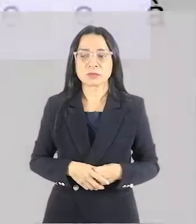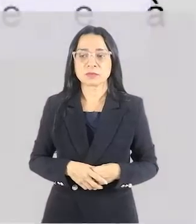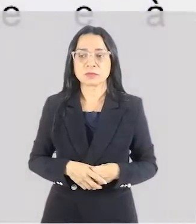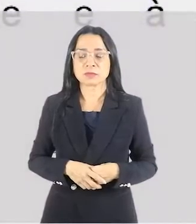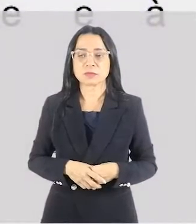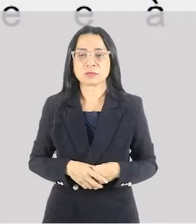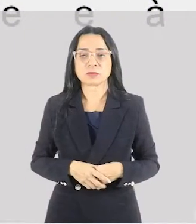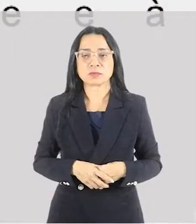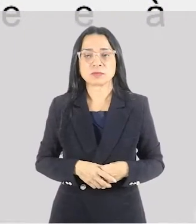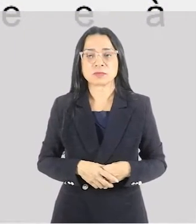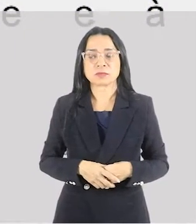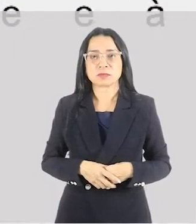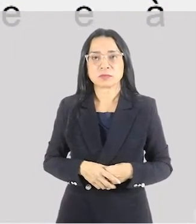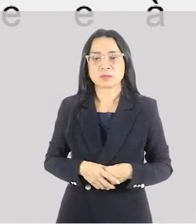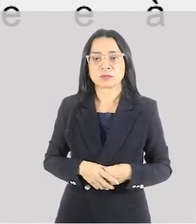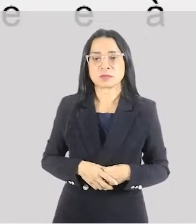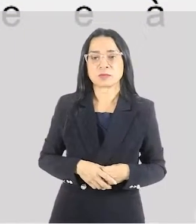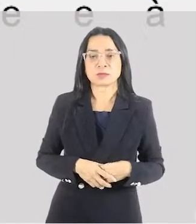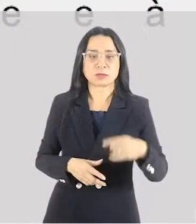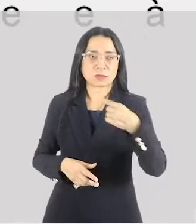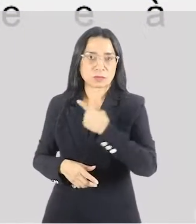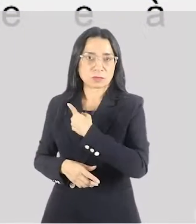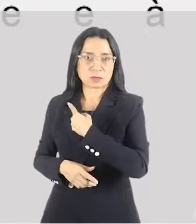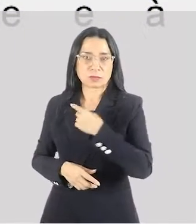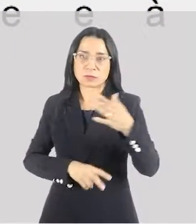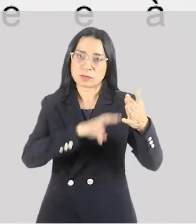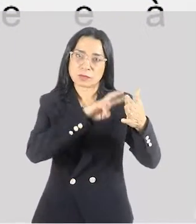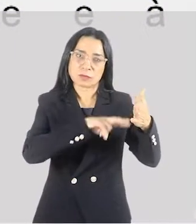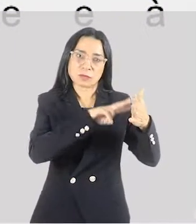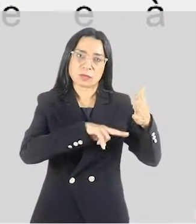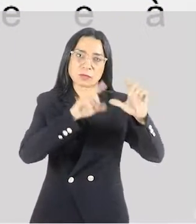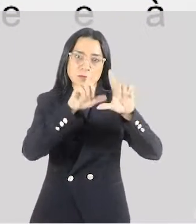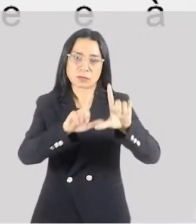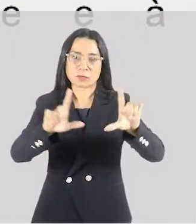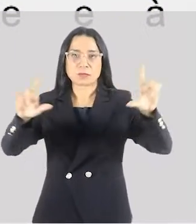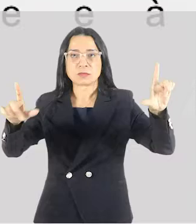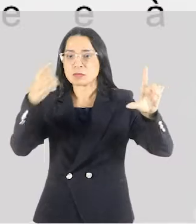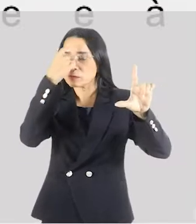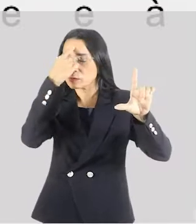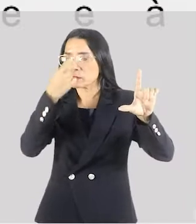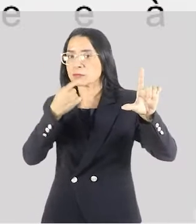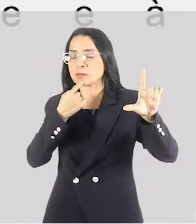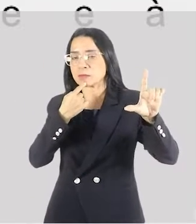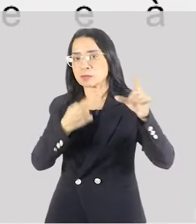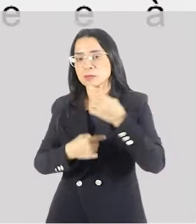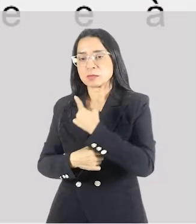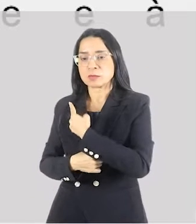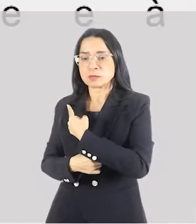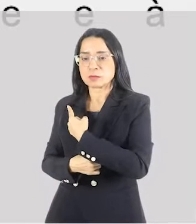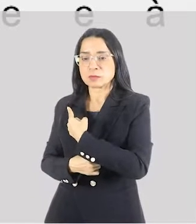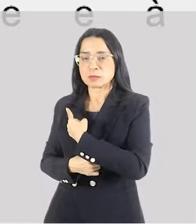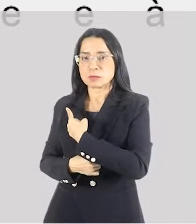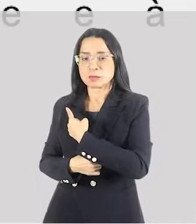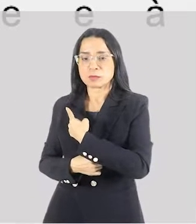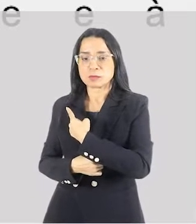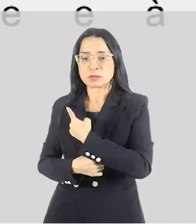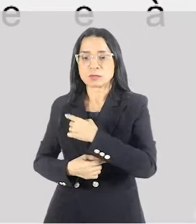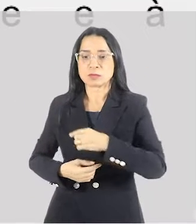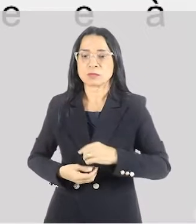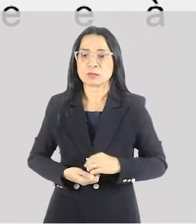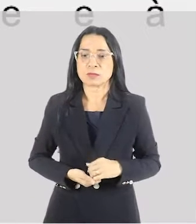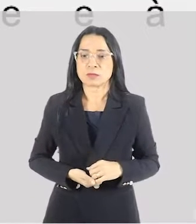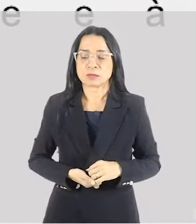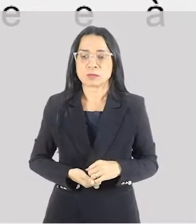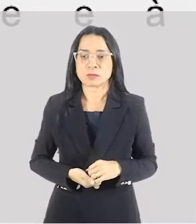Desse modo, o contrato poderá ser firmado com qualquer pessoa física ou jurídica que demonstre